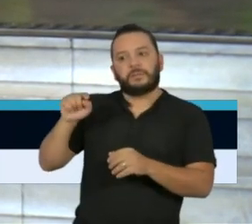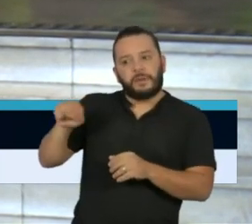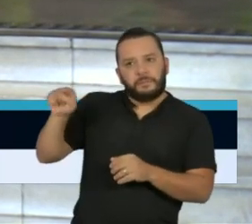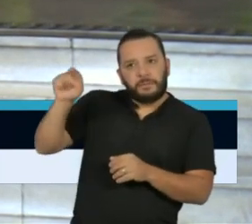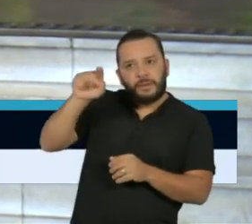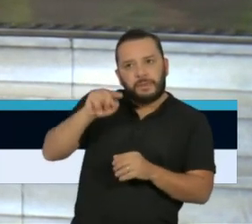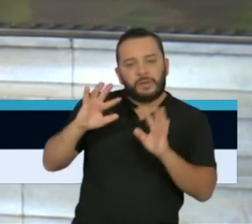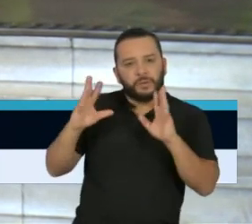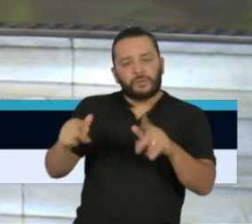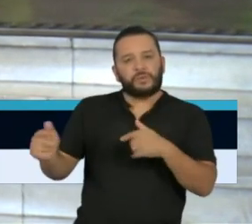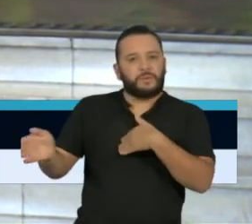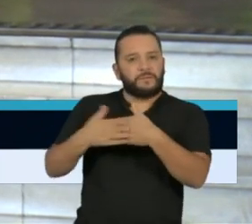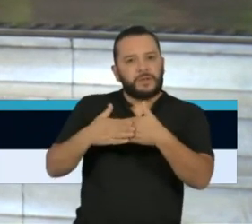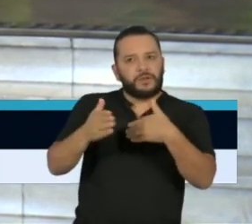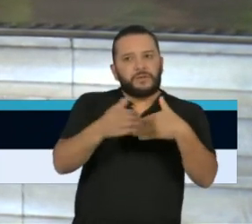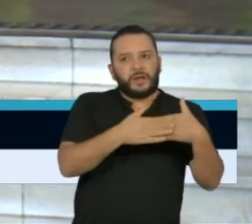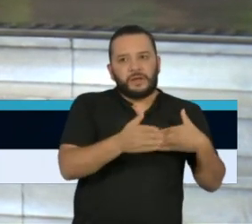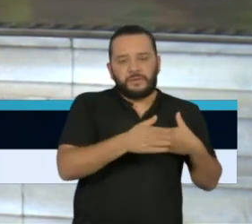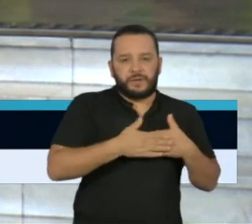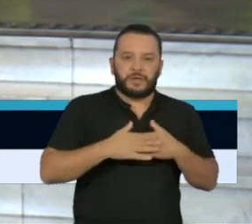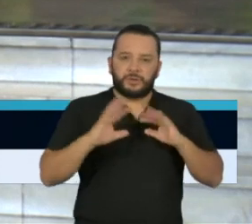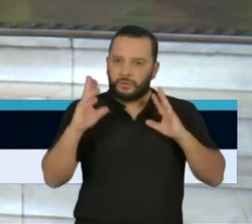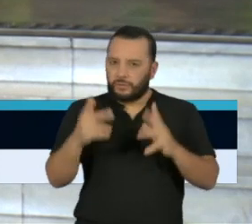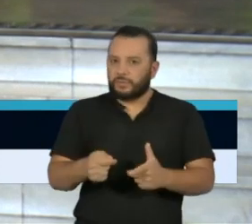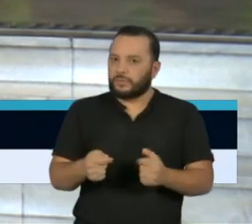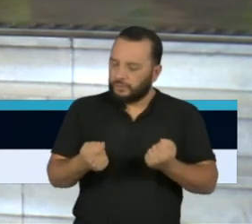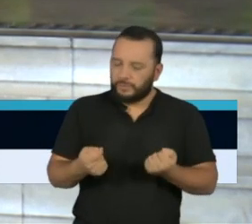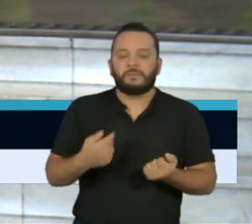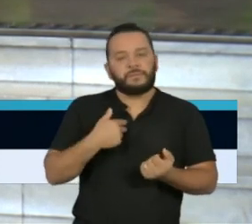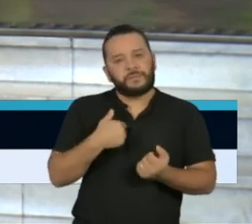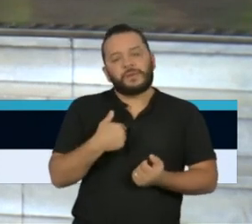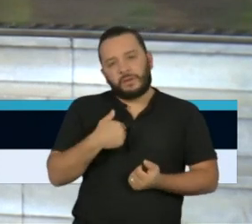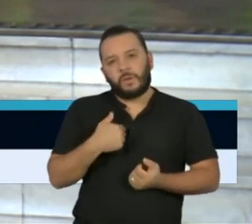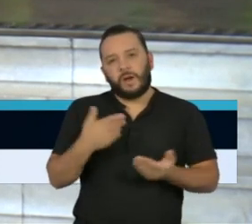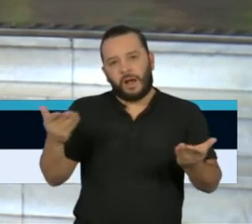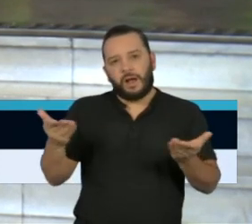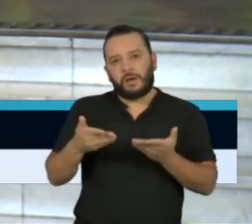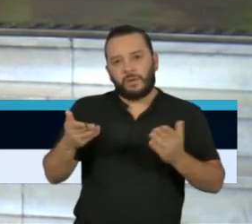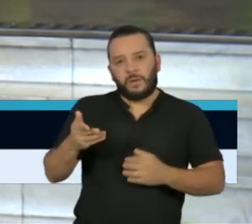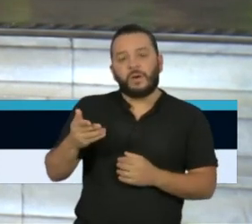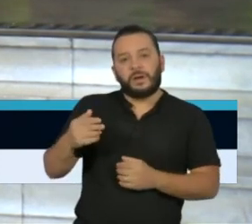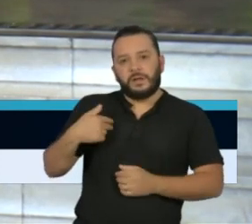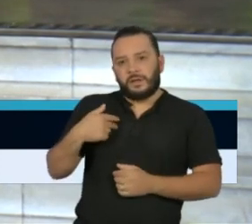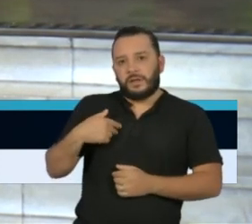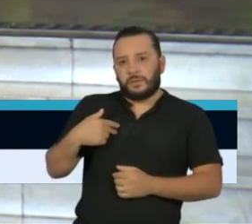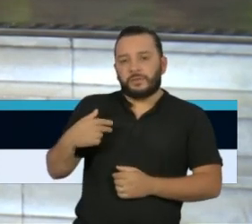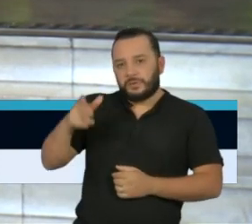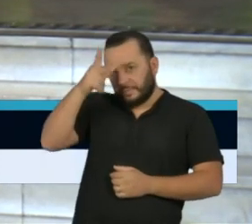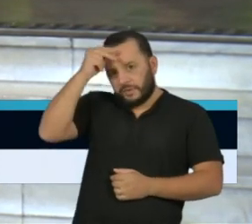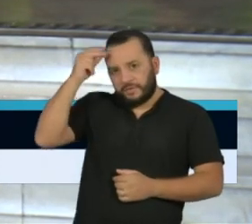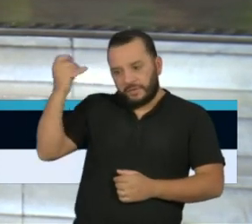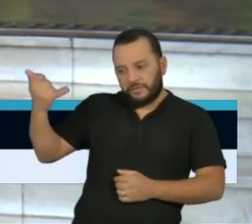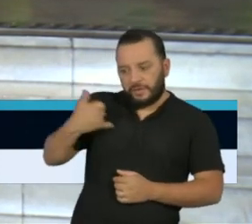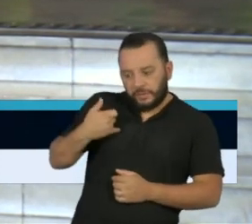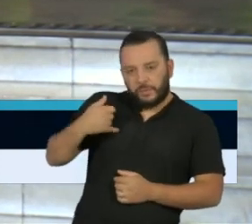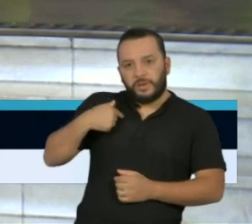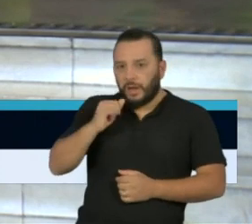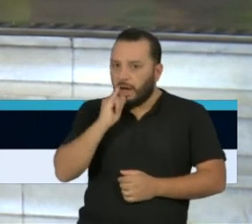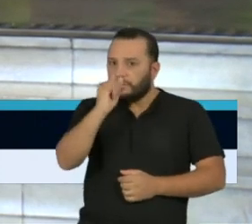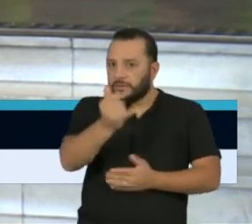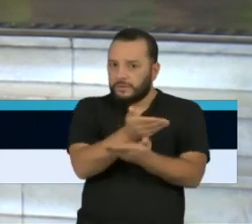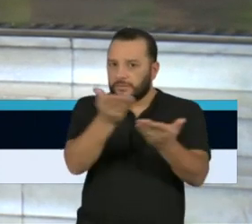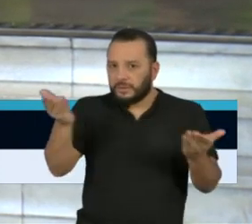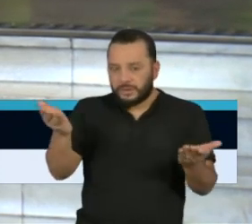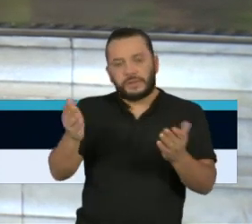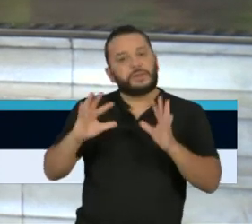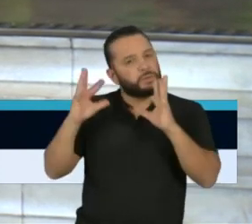interditadas. Este é um pedido que eu aqui neste momento me torno porta-voz de prefeitas e prefeitos de